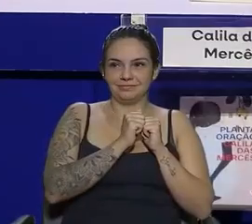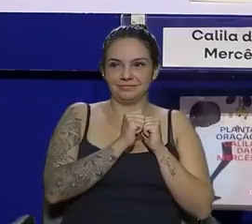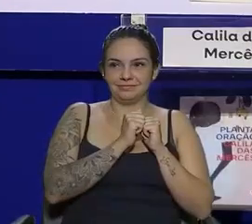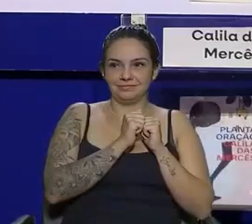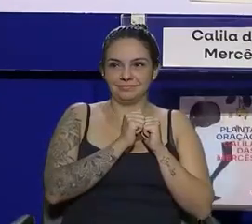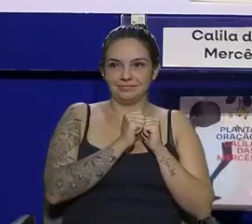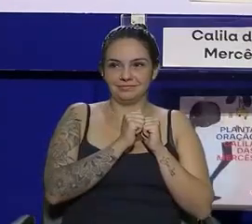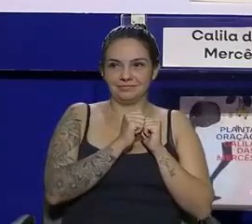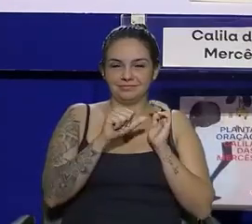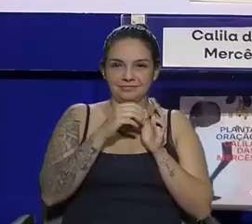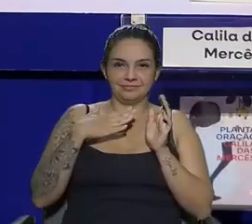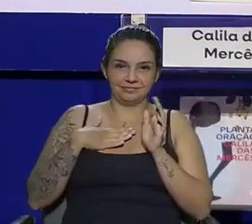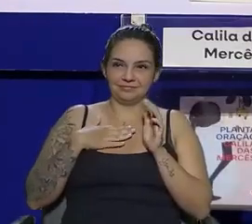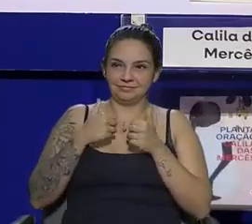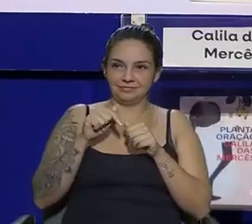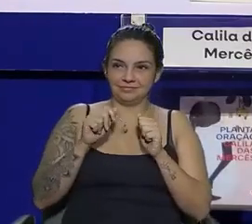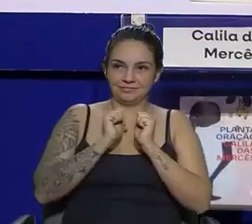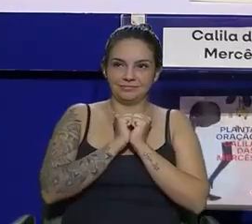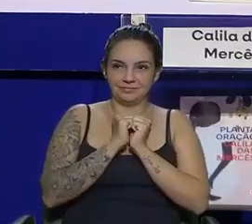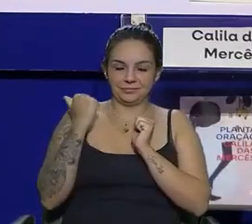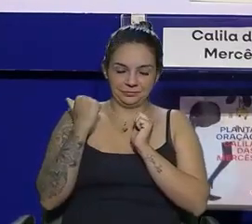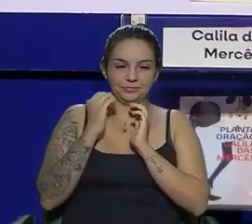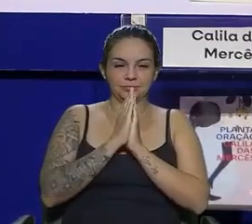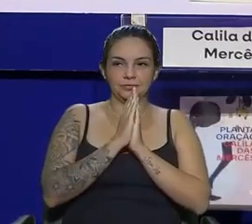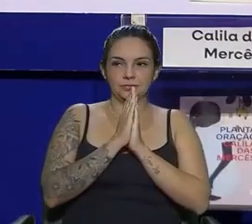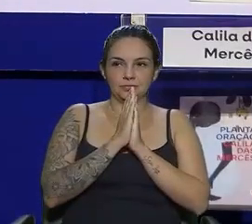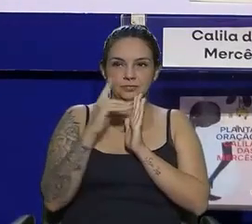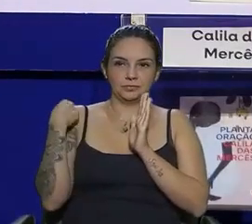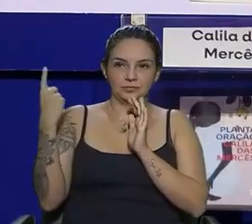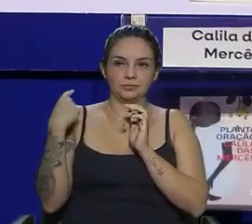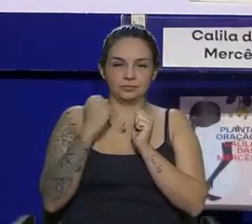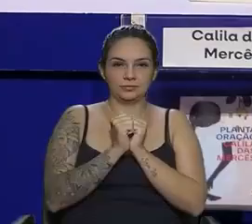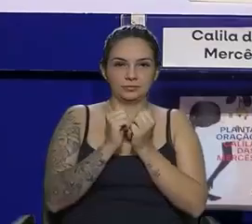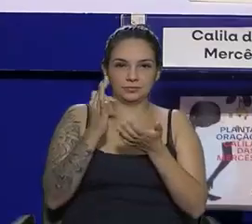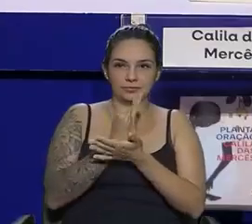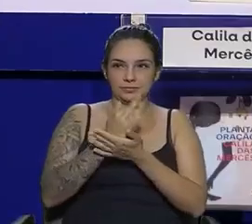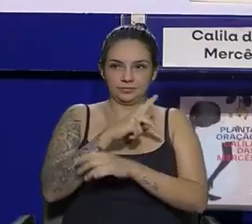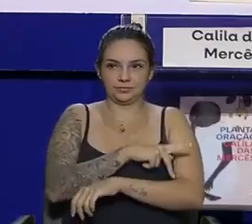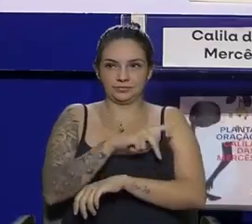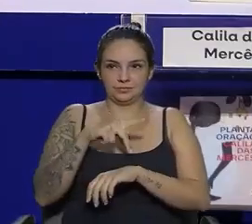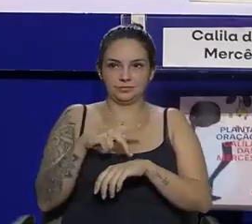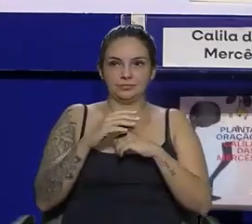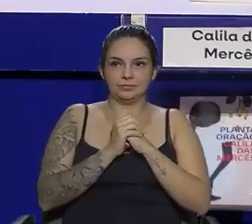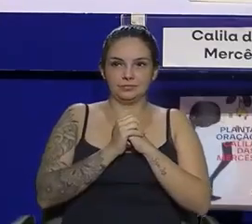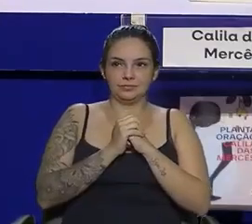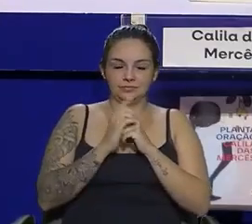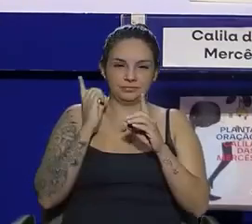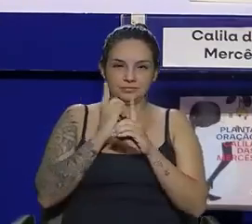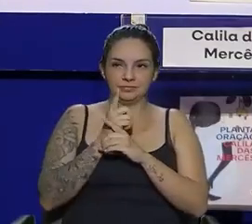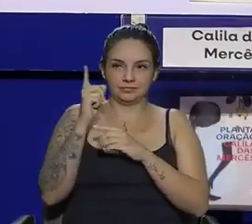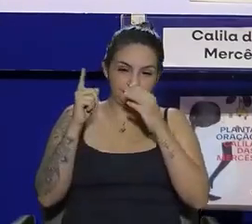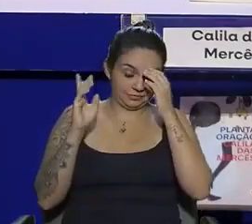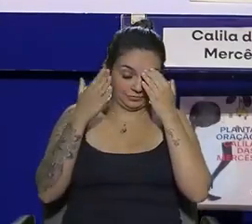Gente, primeiro é um prazer, Geni, estar aqui com você. A gente esteve juntos no Fli Paracatu. Nos